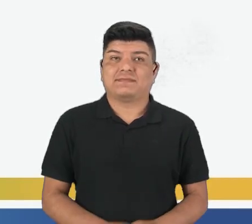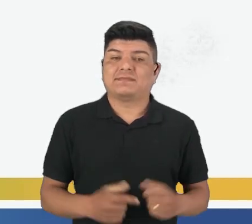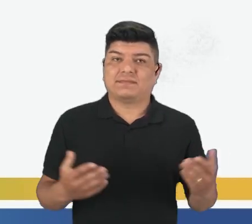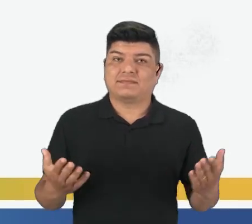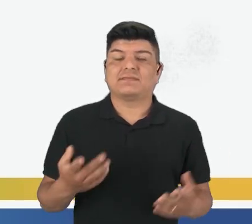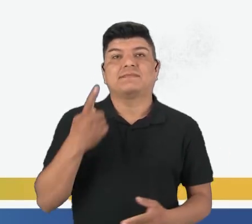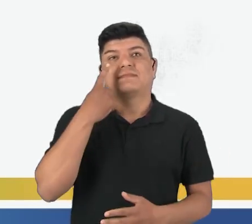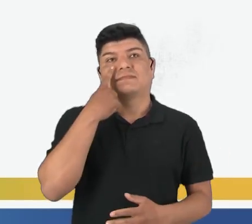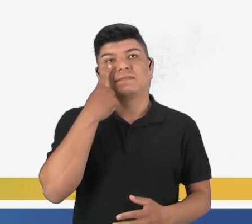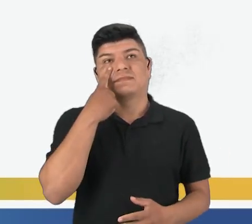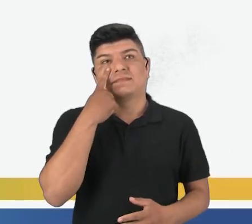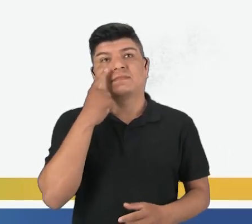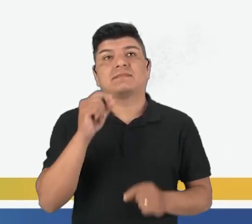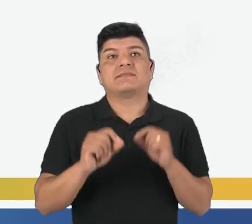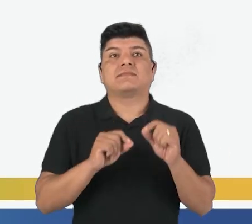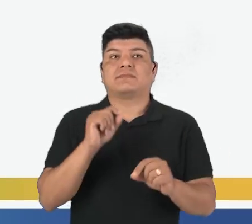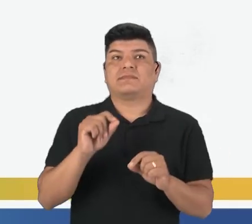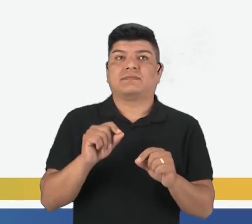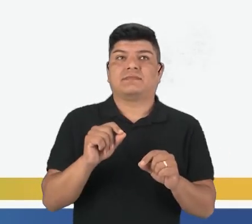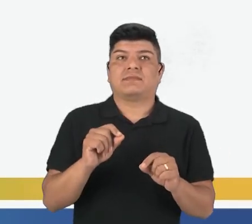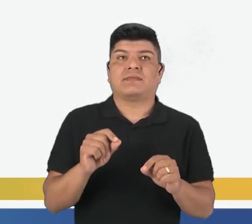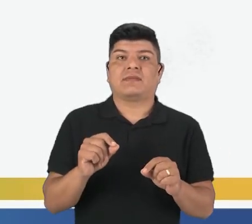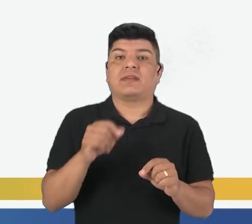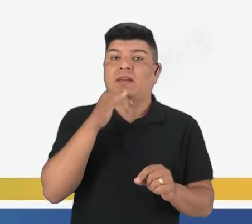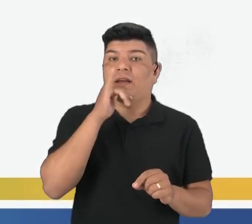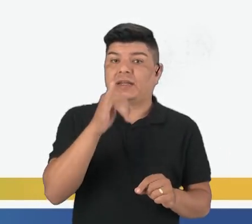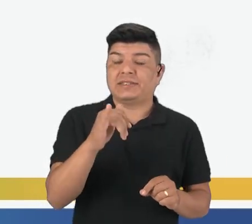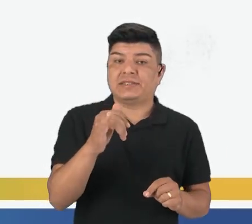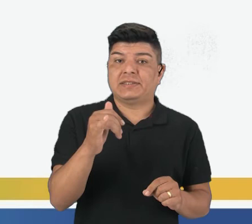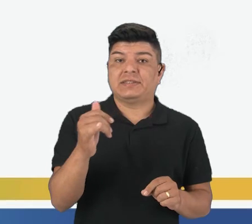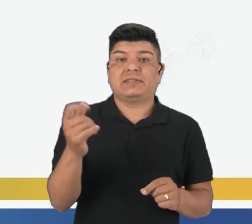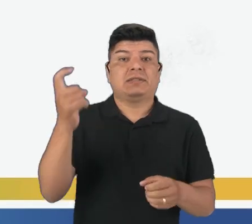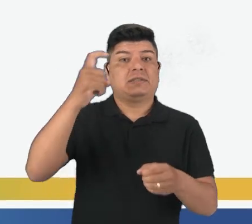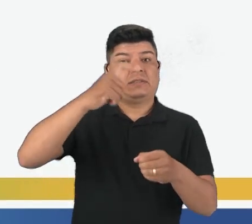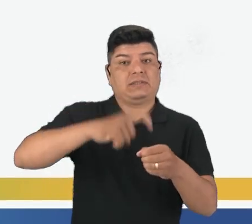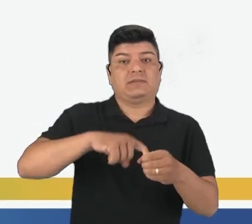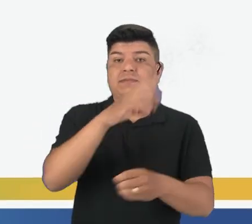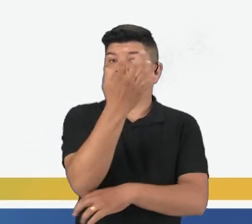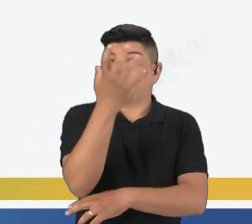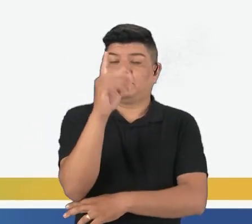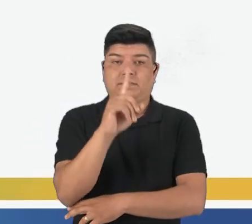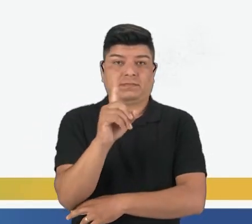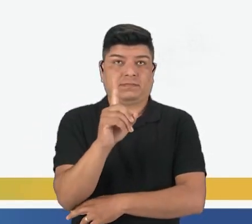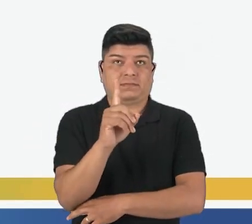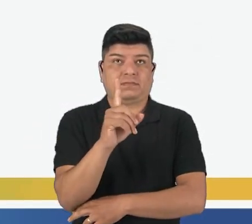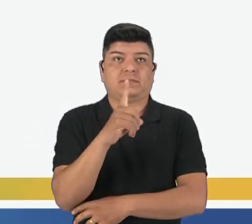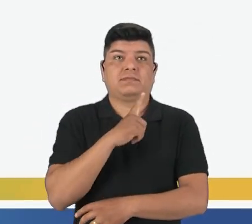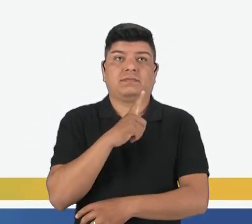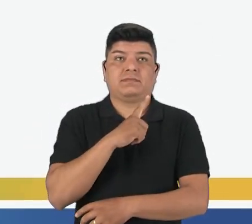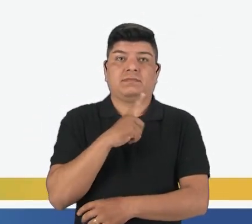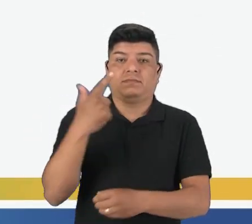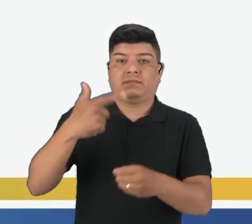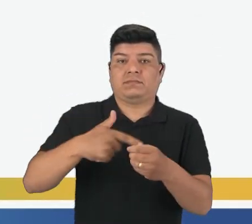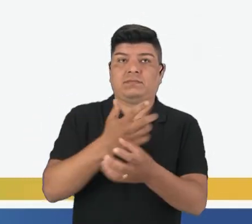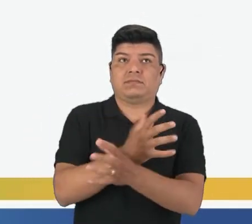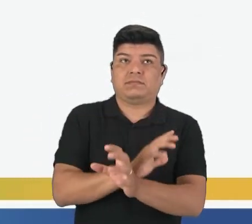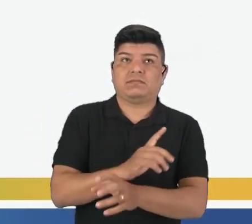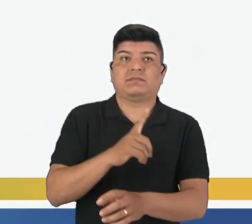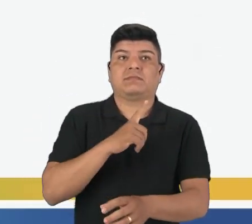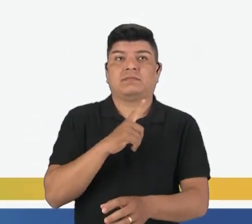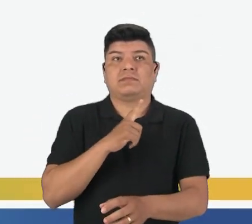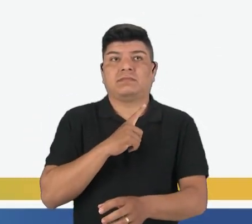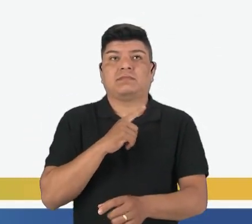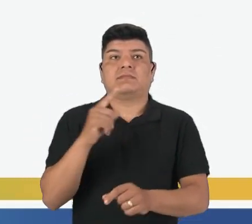Agora vamos ver as fontes de energias não renováveis. Tem os combustíveis fósseis e as